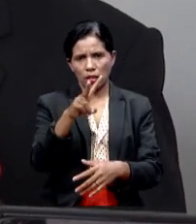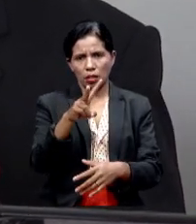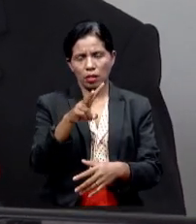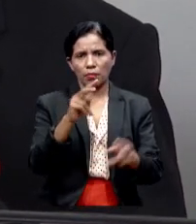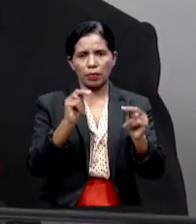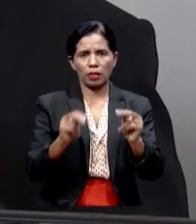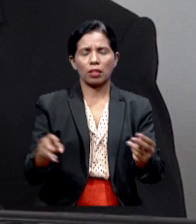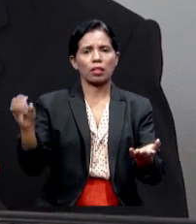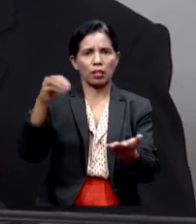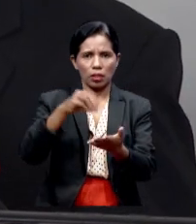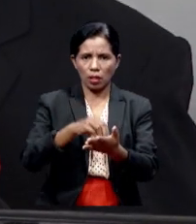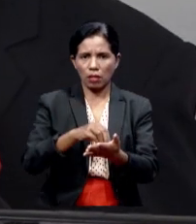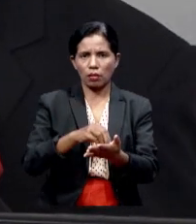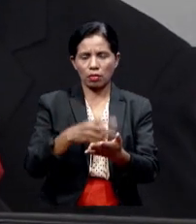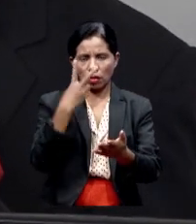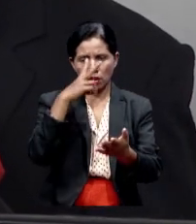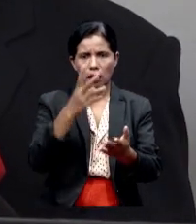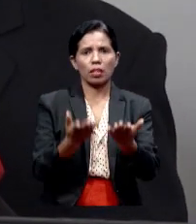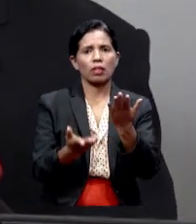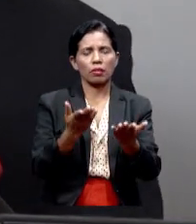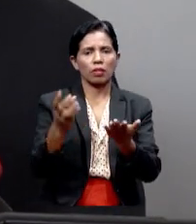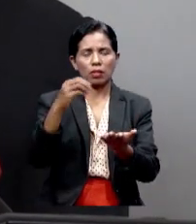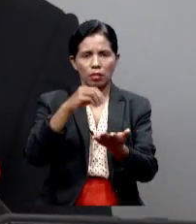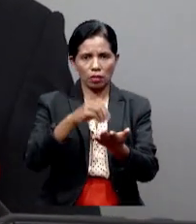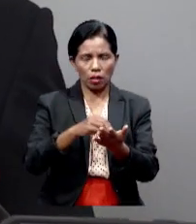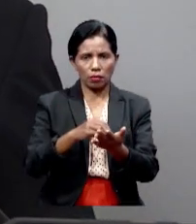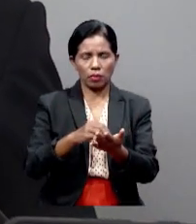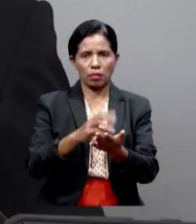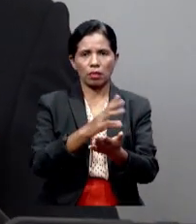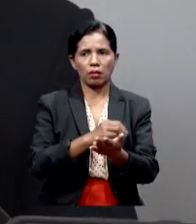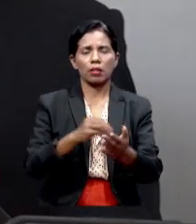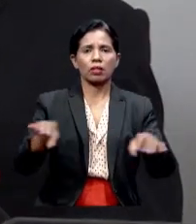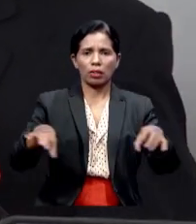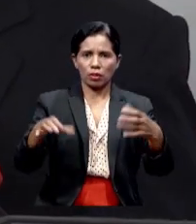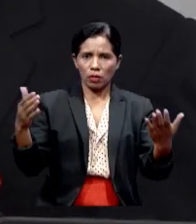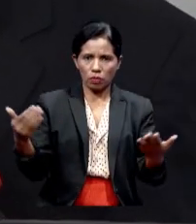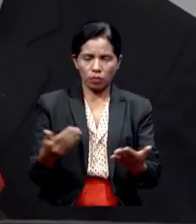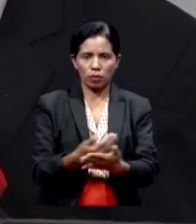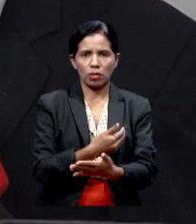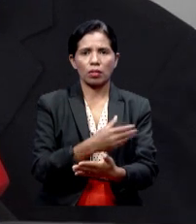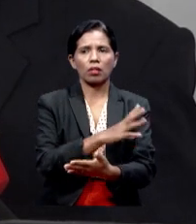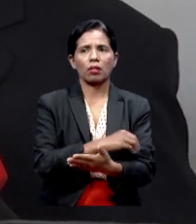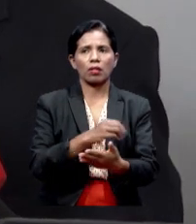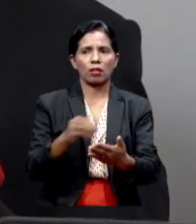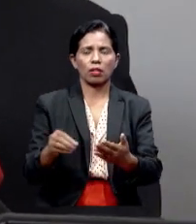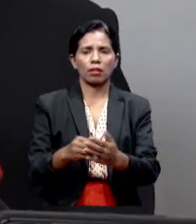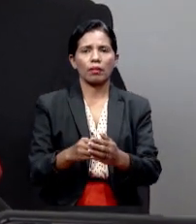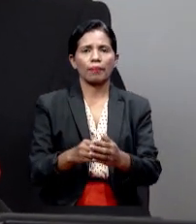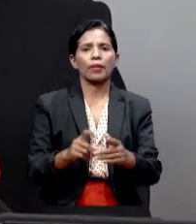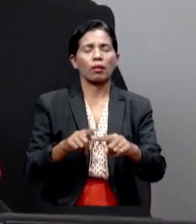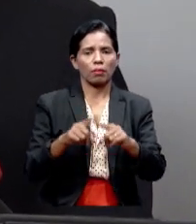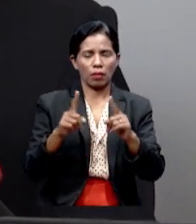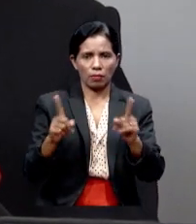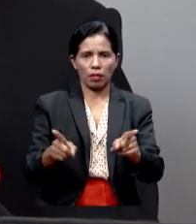presija ajusta mesmo que ajusta bar cargo fon posição organograma governia, mas bem